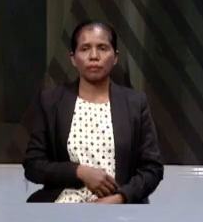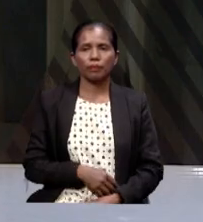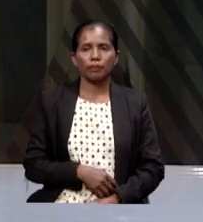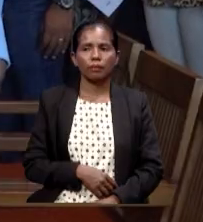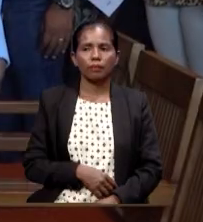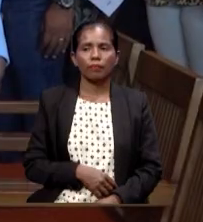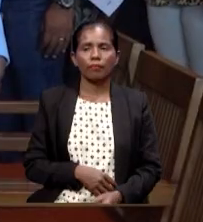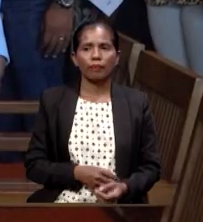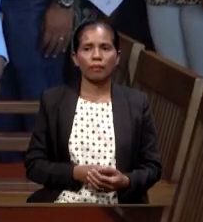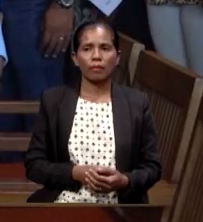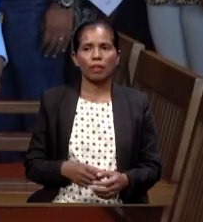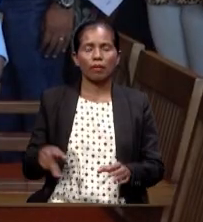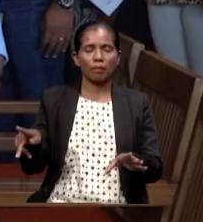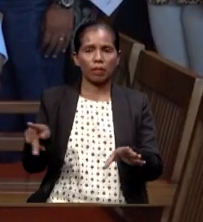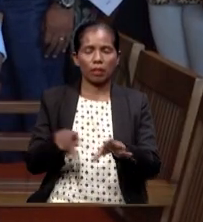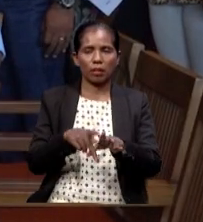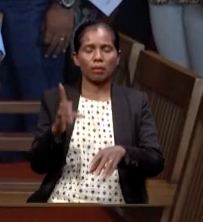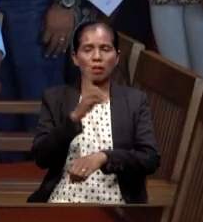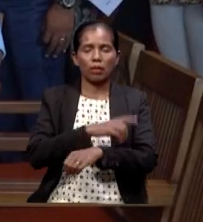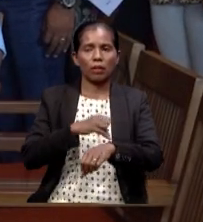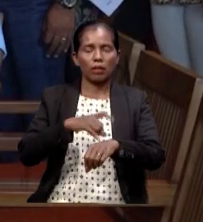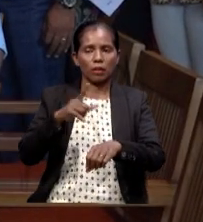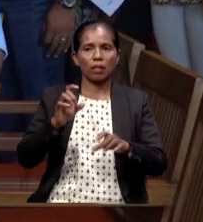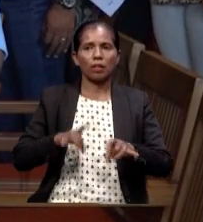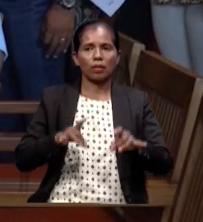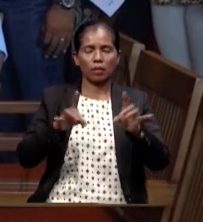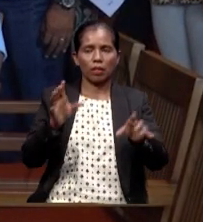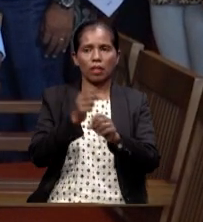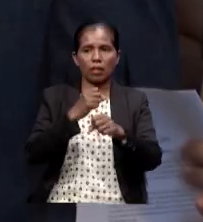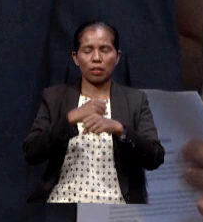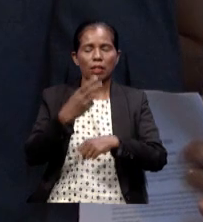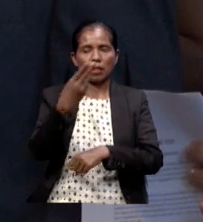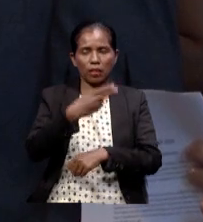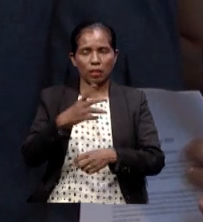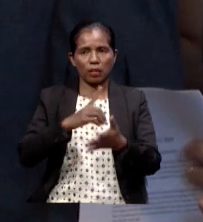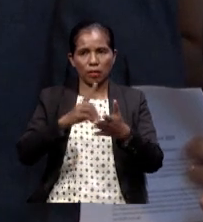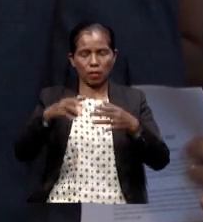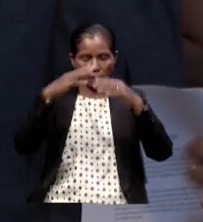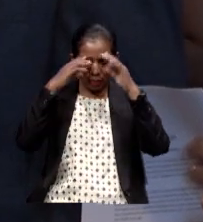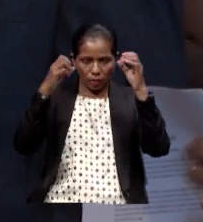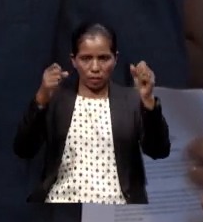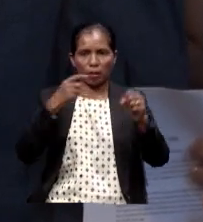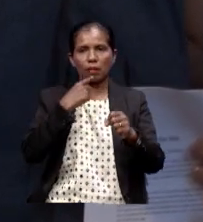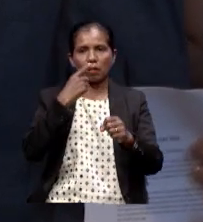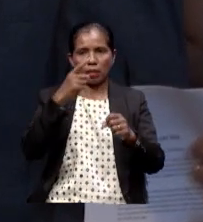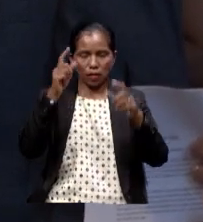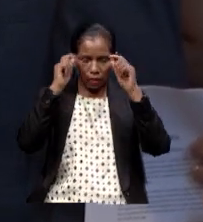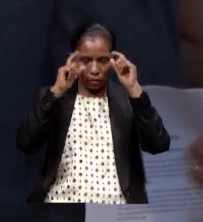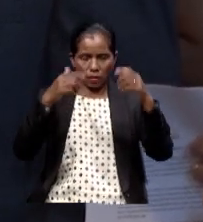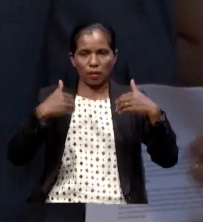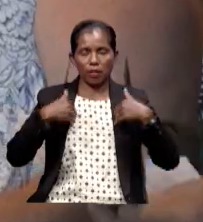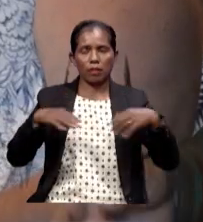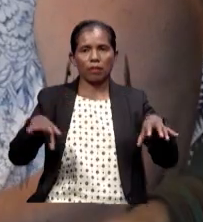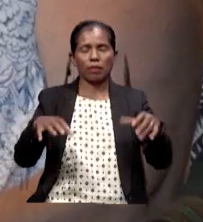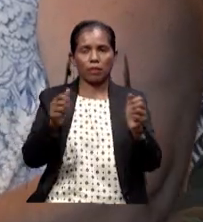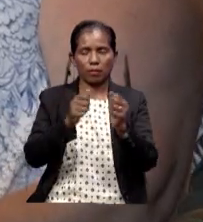Hafuin participa lorong nasional Australianian nebe realiza iha quinta semana ne Presidente Republika Zuzer Ramjorta hateten Timor Leste ha kooperasang